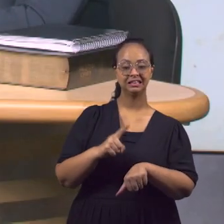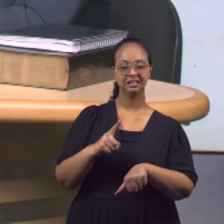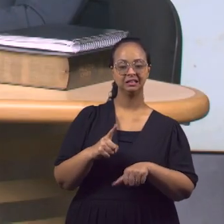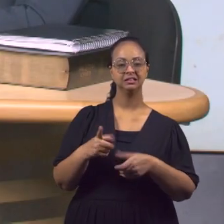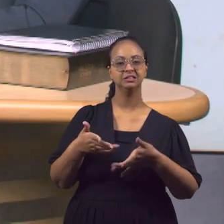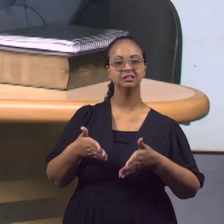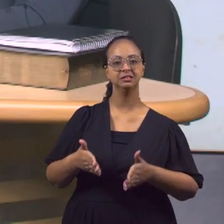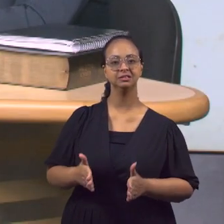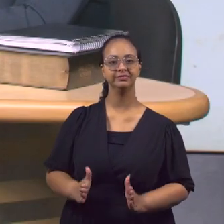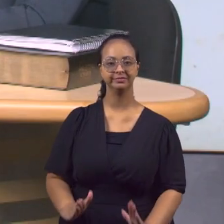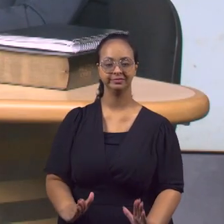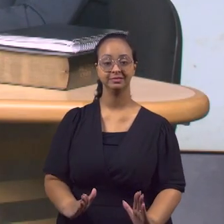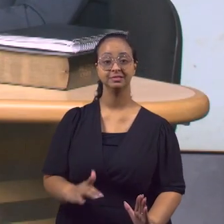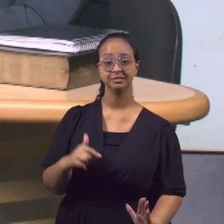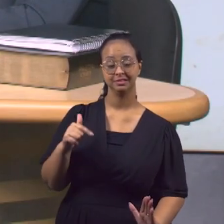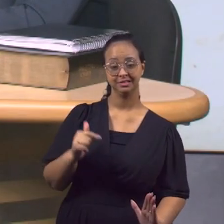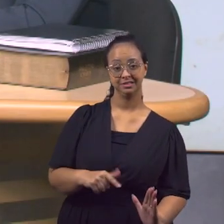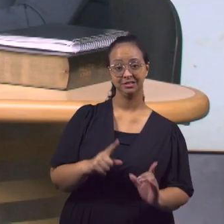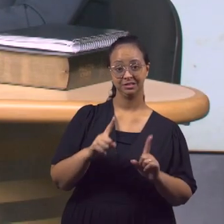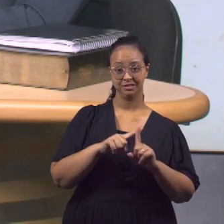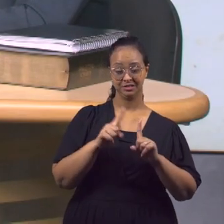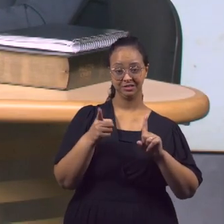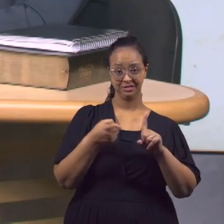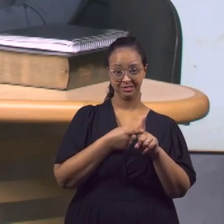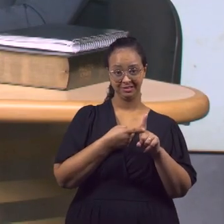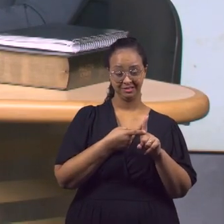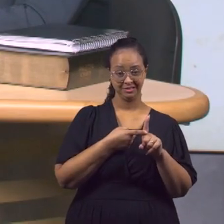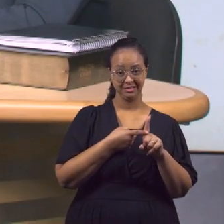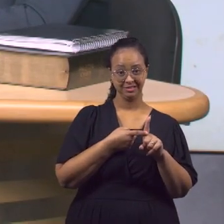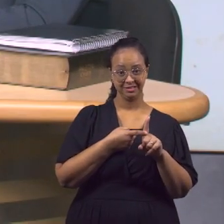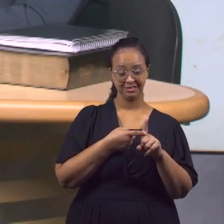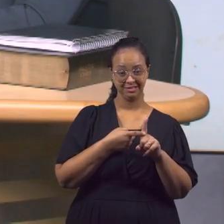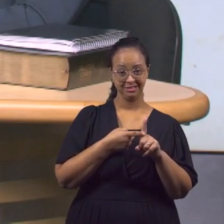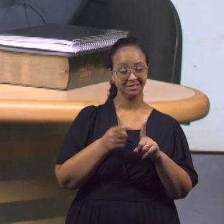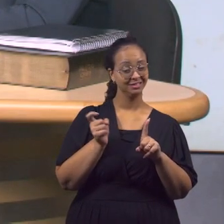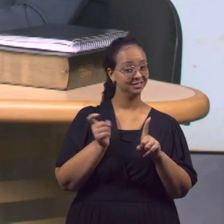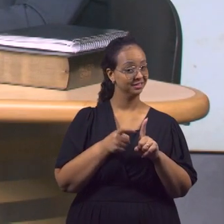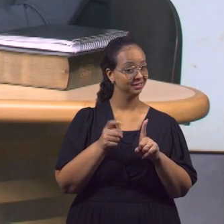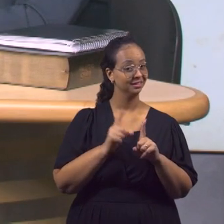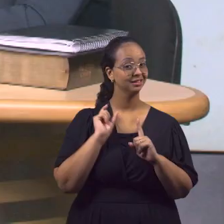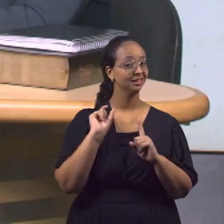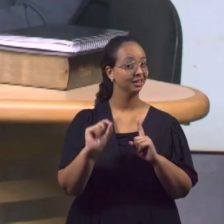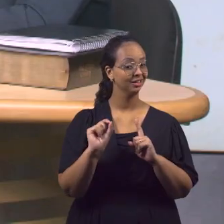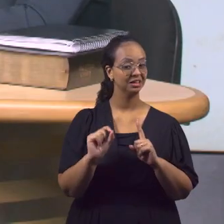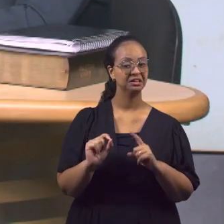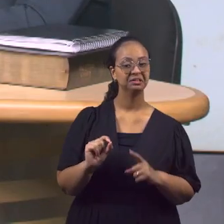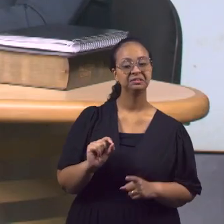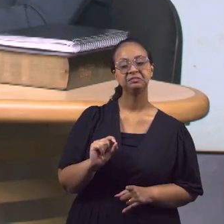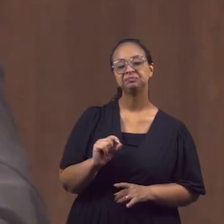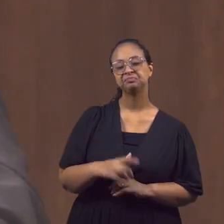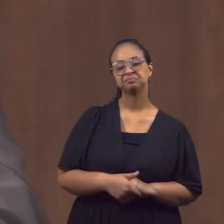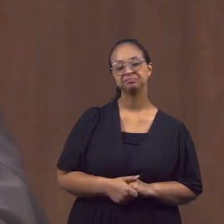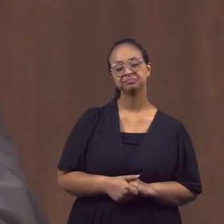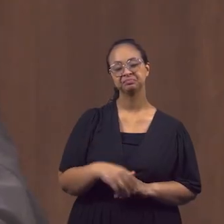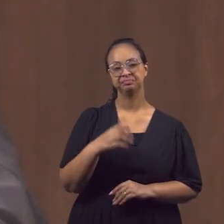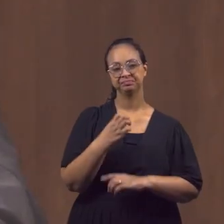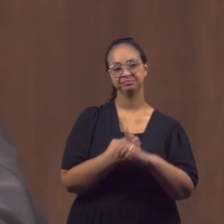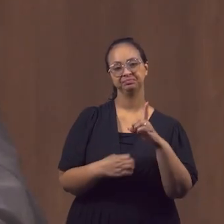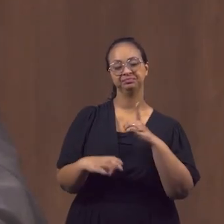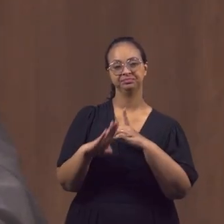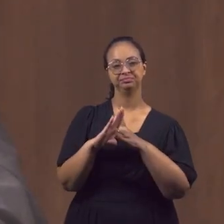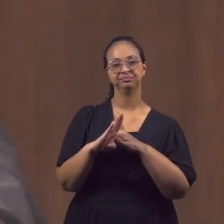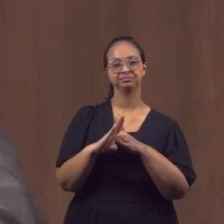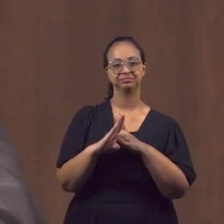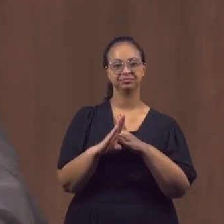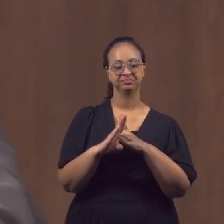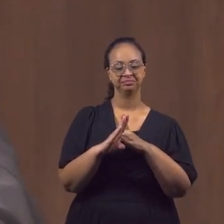quando ela teve o nome mudado. Eu me lembrei de um dos ensinamentos que nós temos tido nas